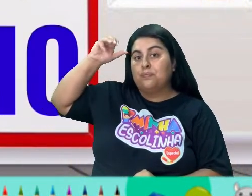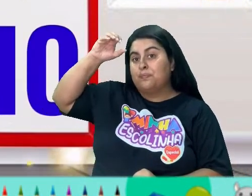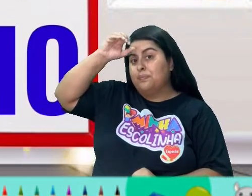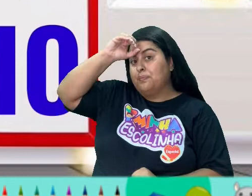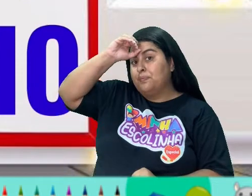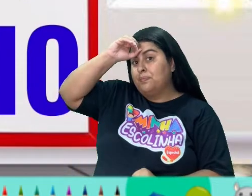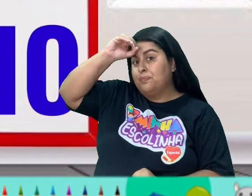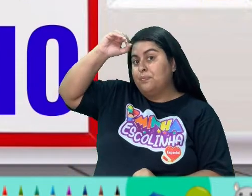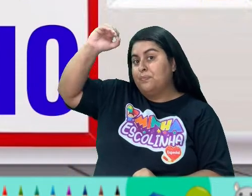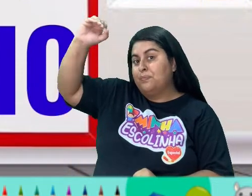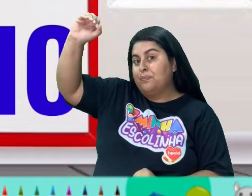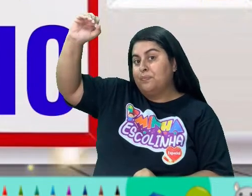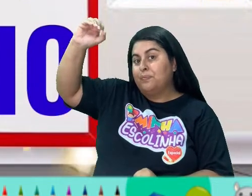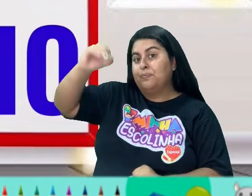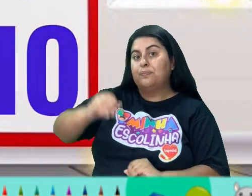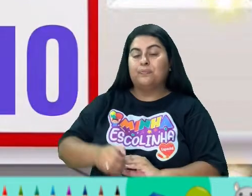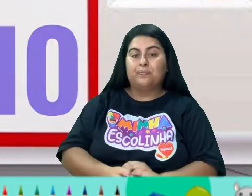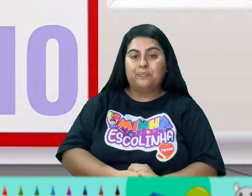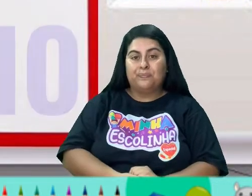unicórnio,